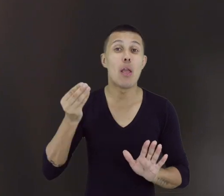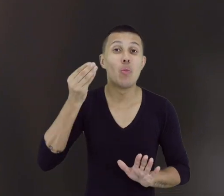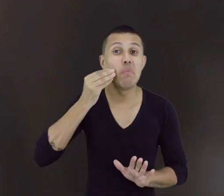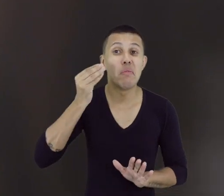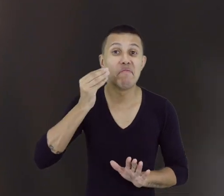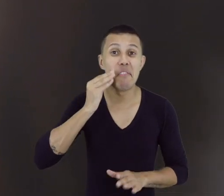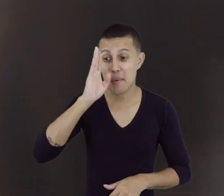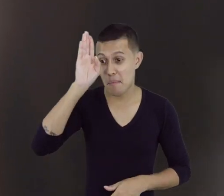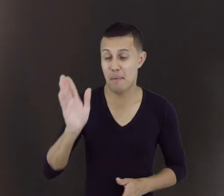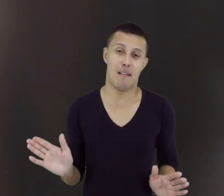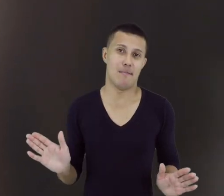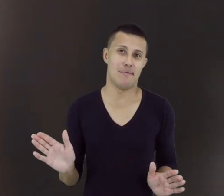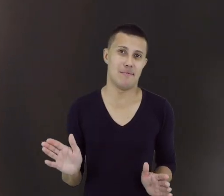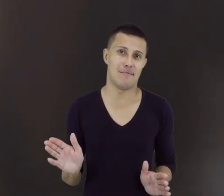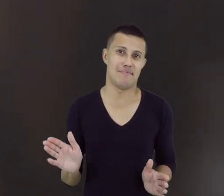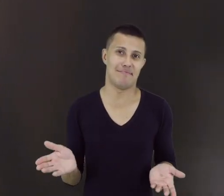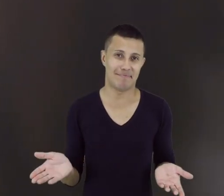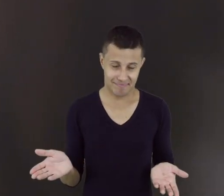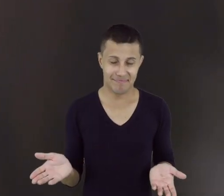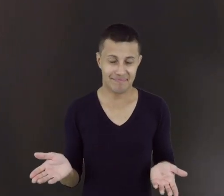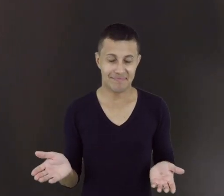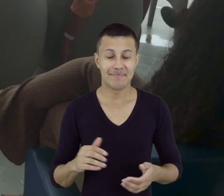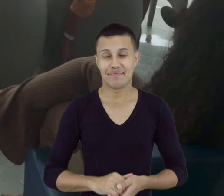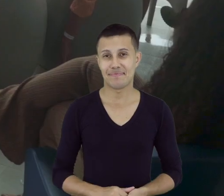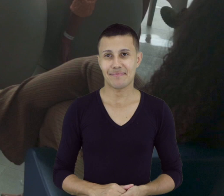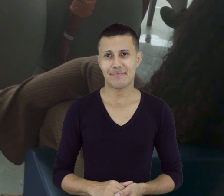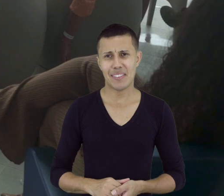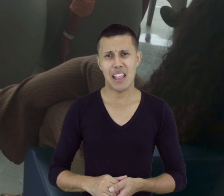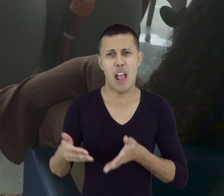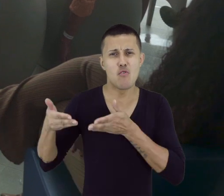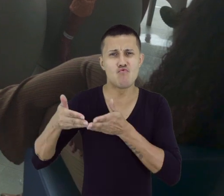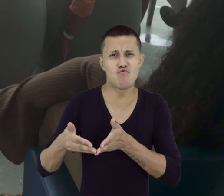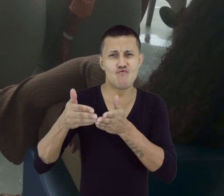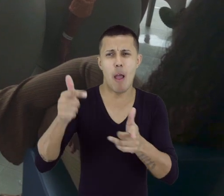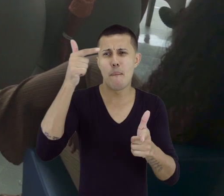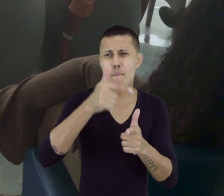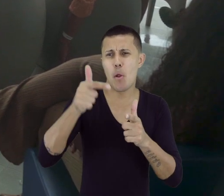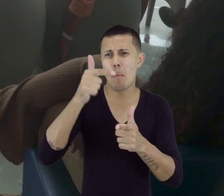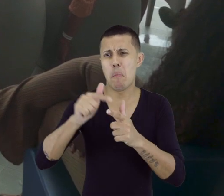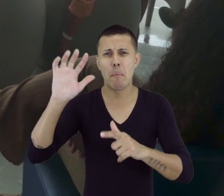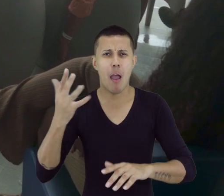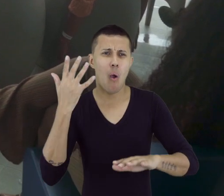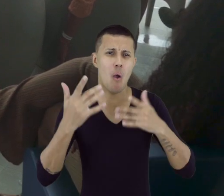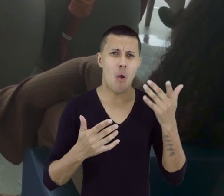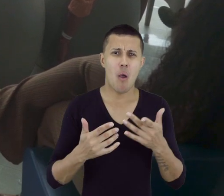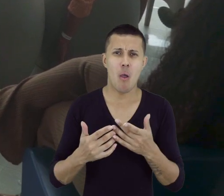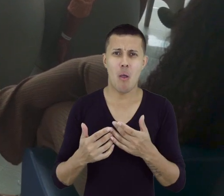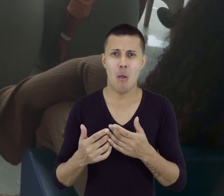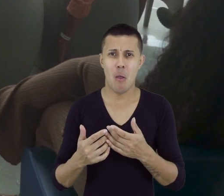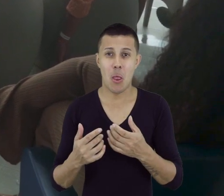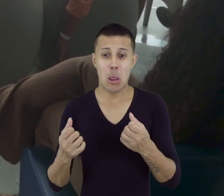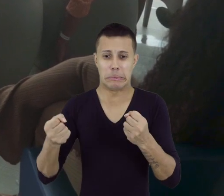tinha ido, tinha estado tão perto de dar certo. E ao longo da viagem, muitos problemas foram acontecendo. Eu perdi o